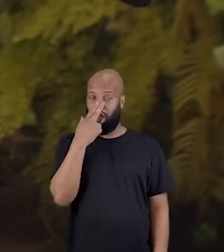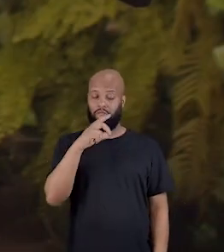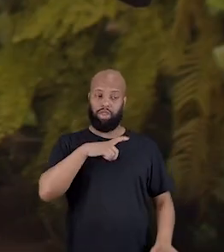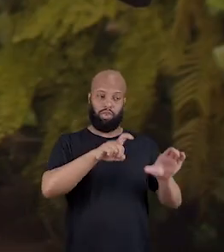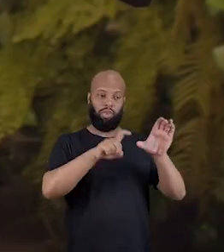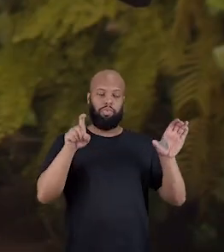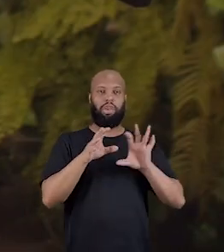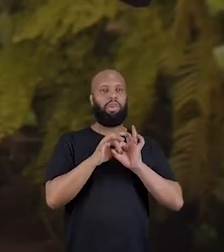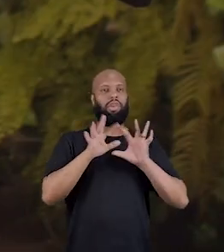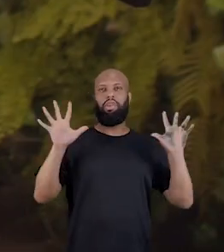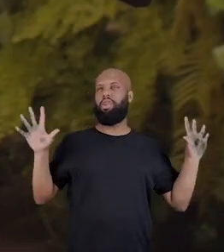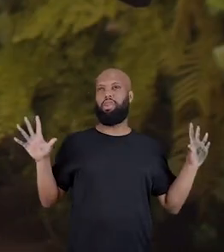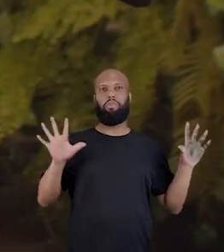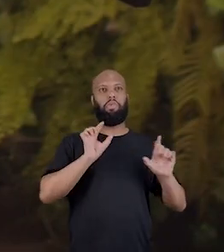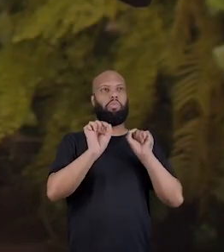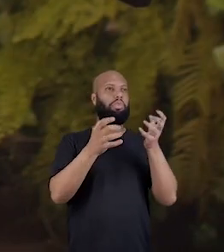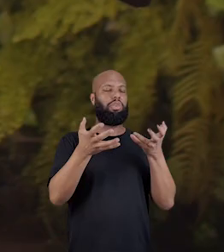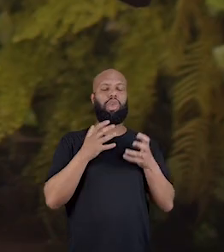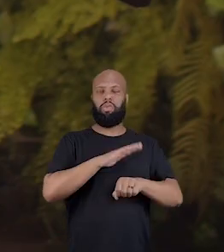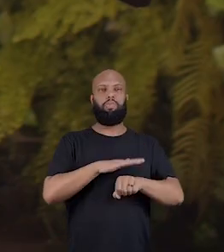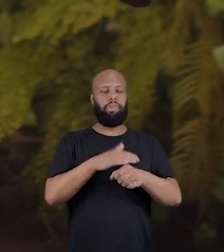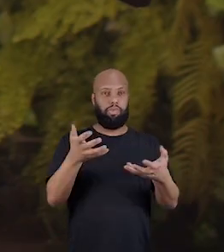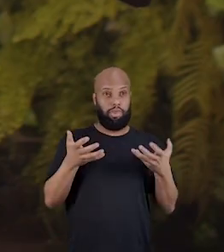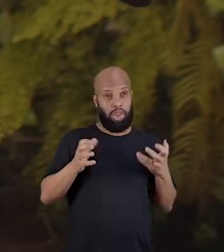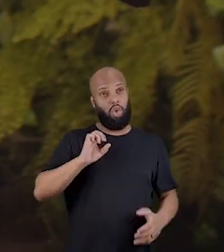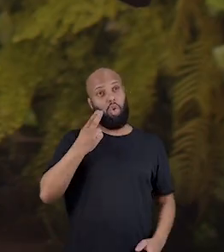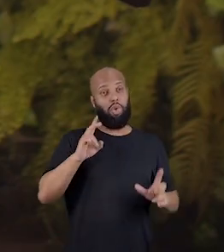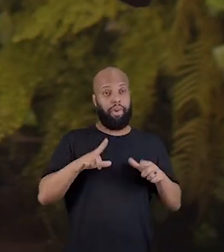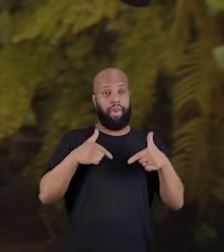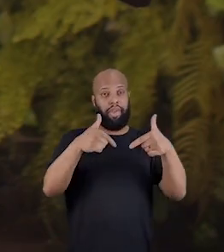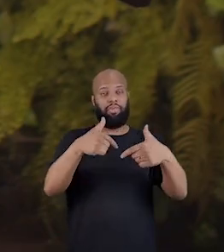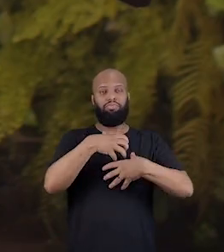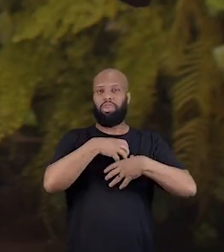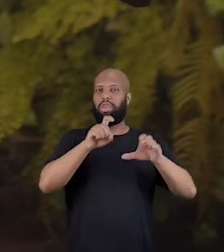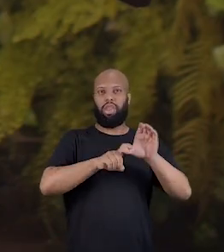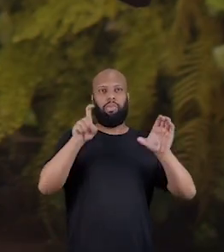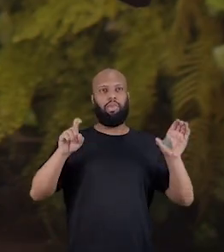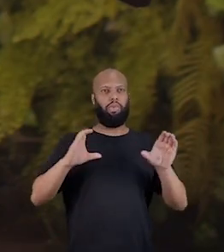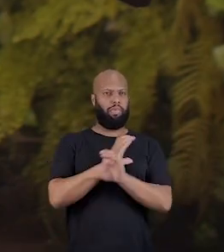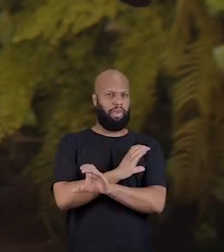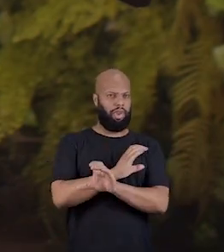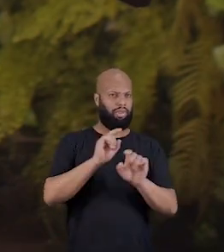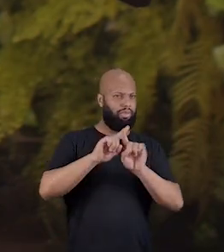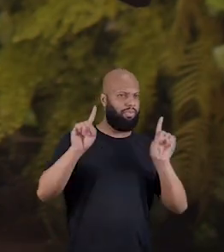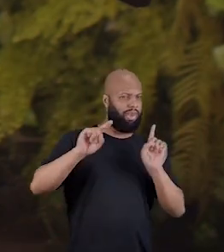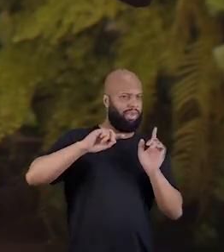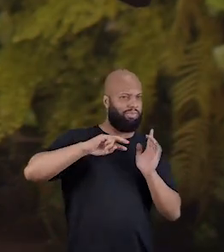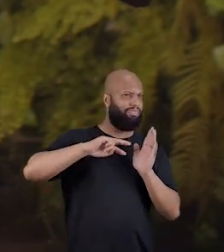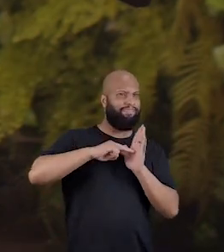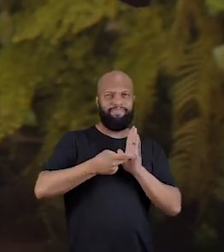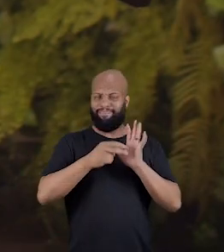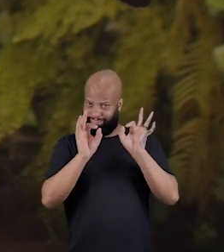ter autonomia é ter liberdade de fazer o que quiser e quando quiser, ou poder agir de forma totalmente independente. Mas será que isso